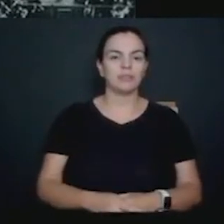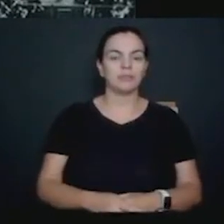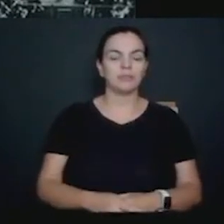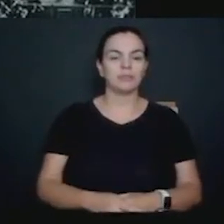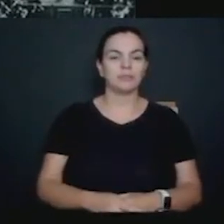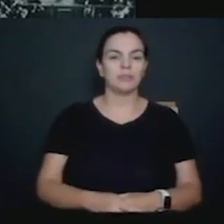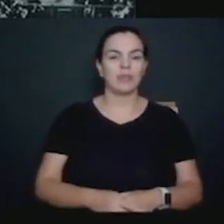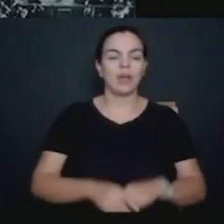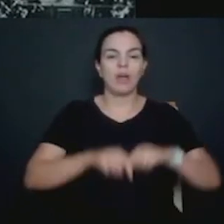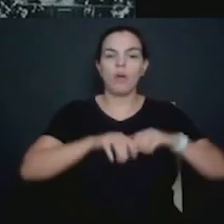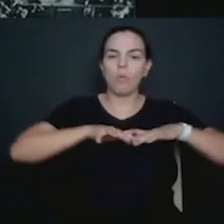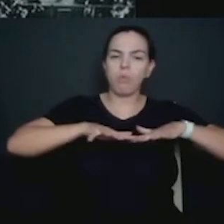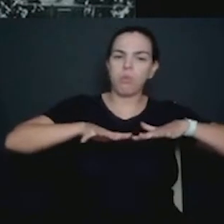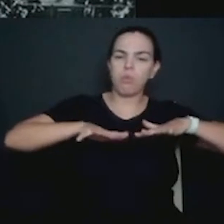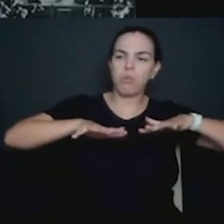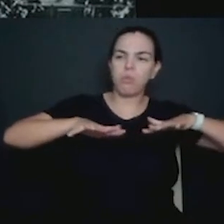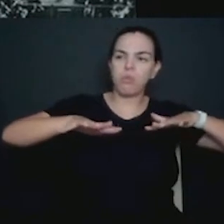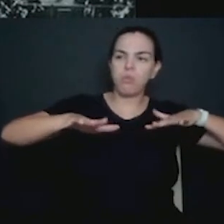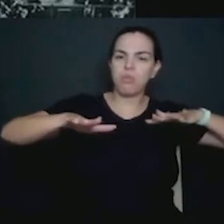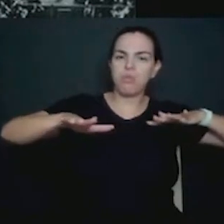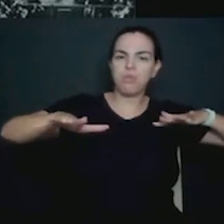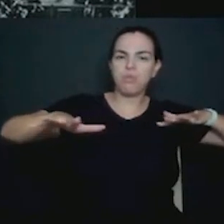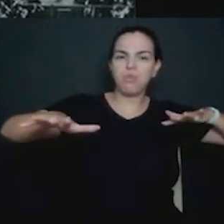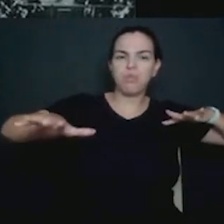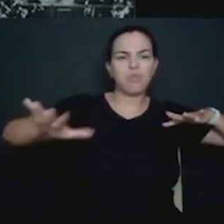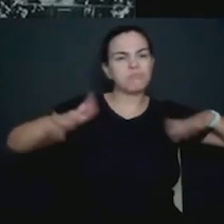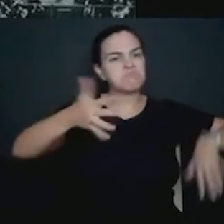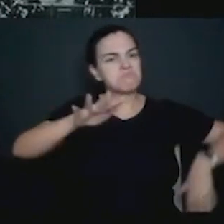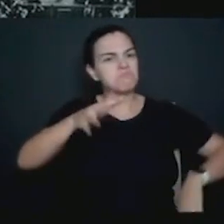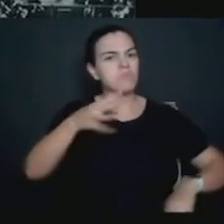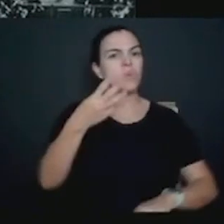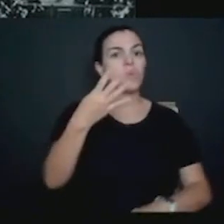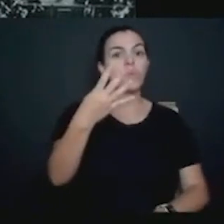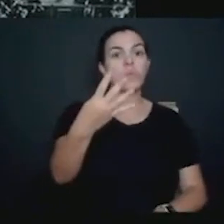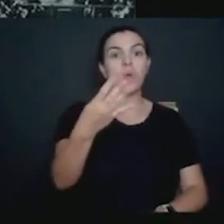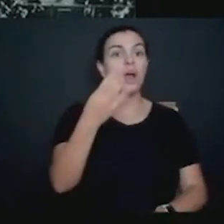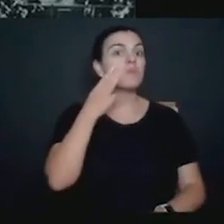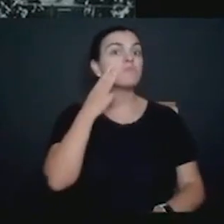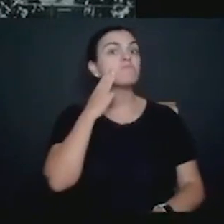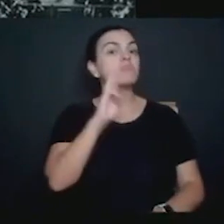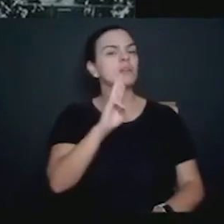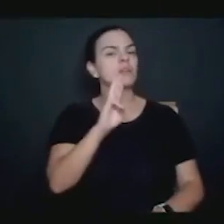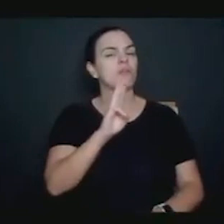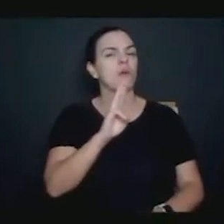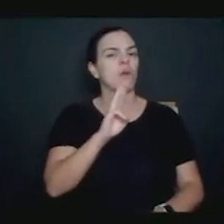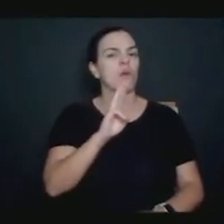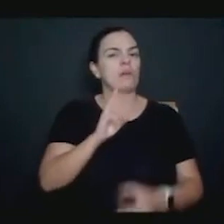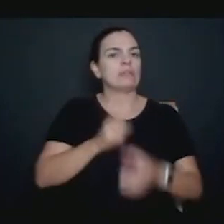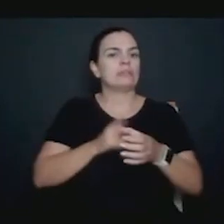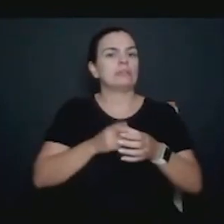cristianismo com números estimados em 4 milhões em lutad em Roma cerca de